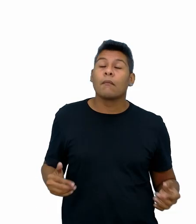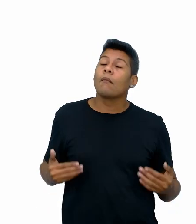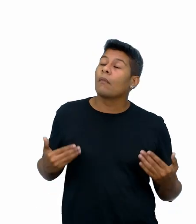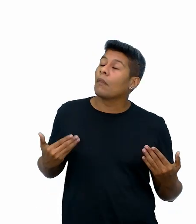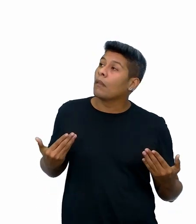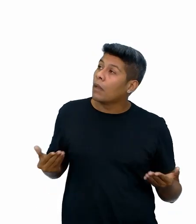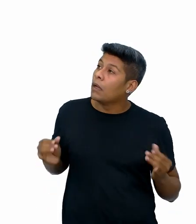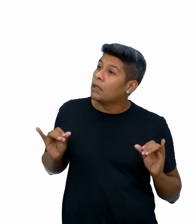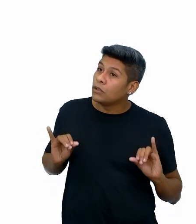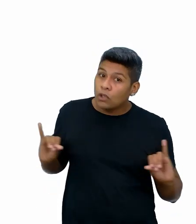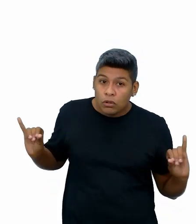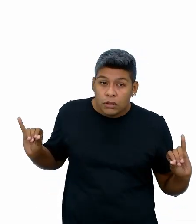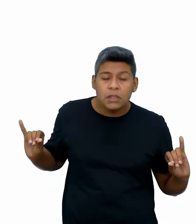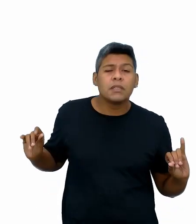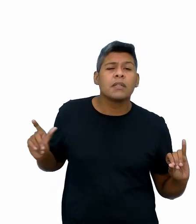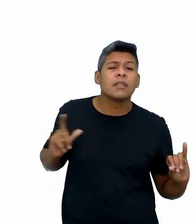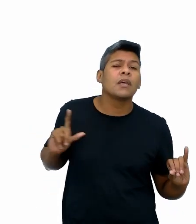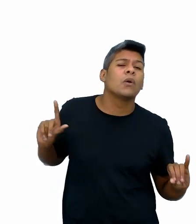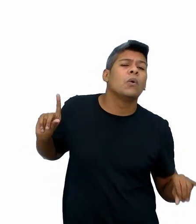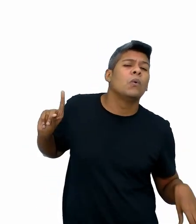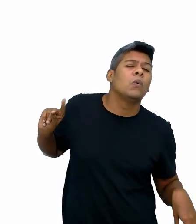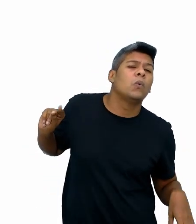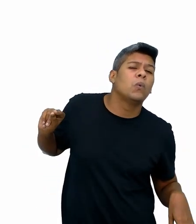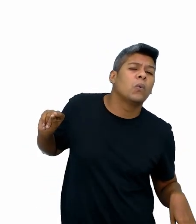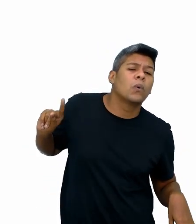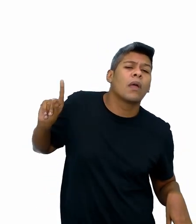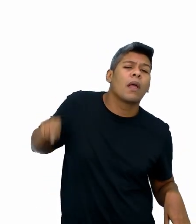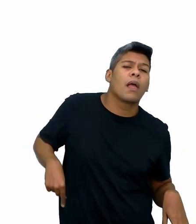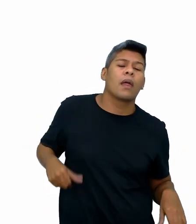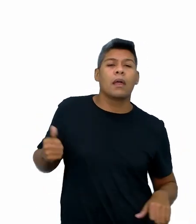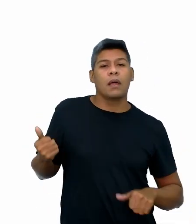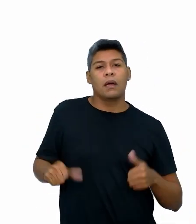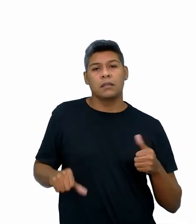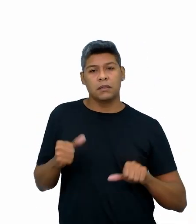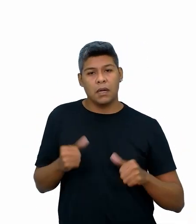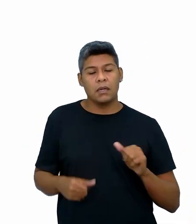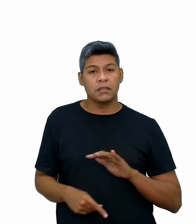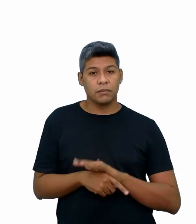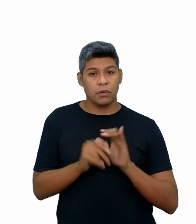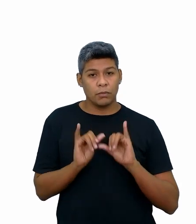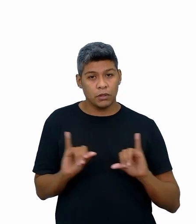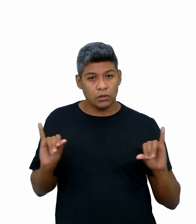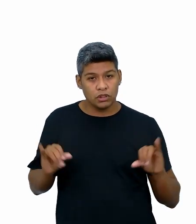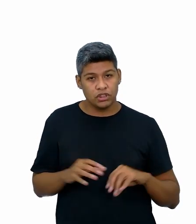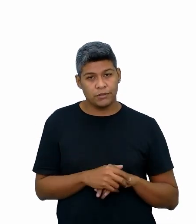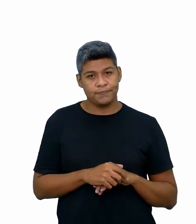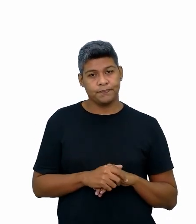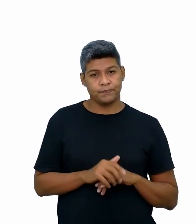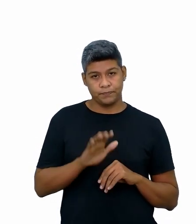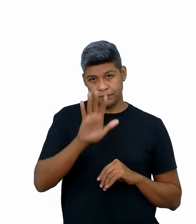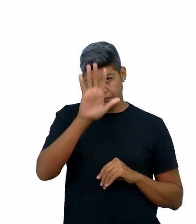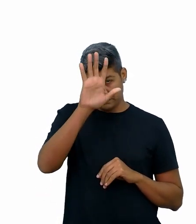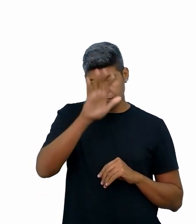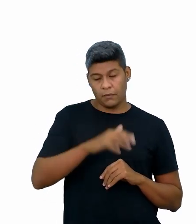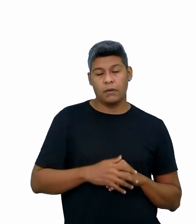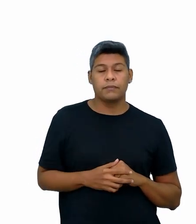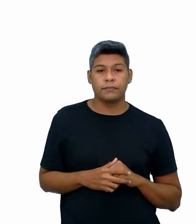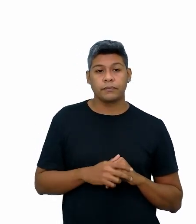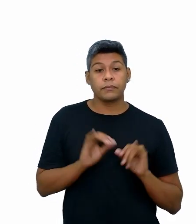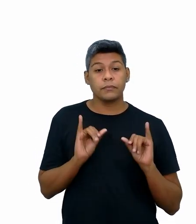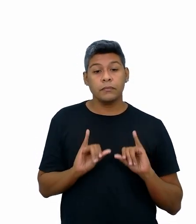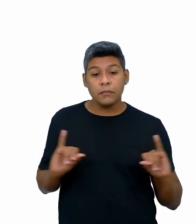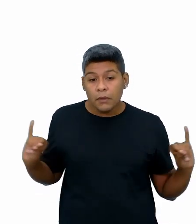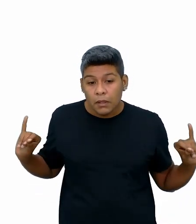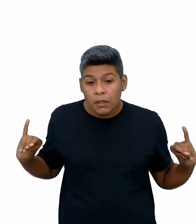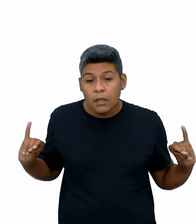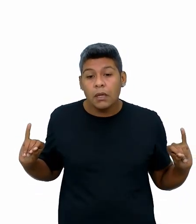A notícia trata de quê? Ele já vai, então, partir para uma análise, né, dessa notícia. Essa notícia foi publicada em mídia